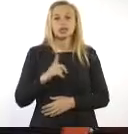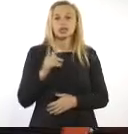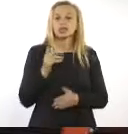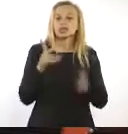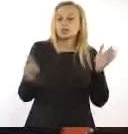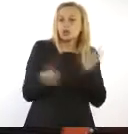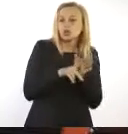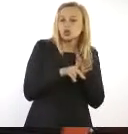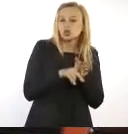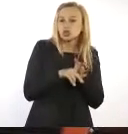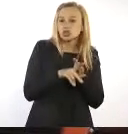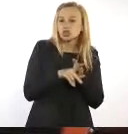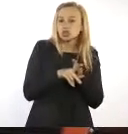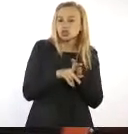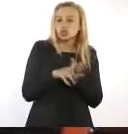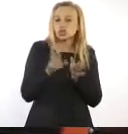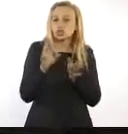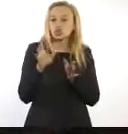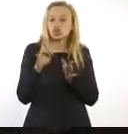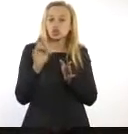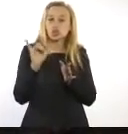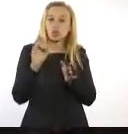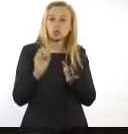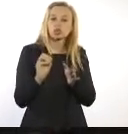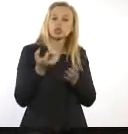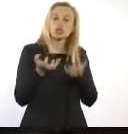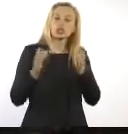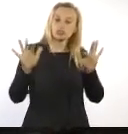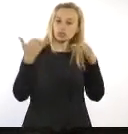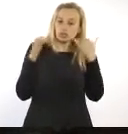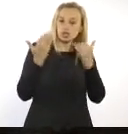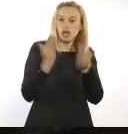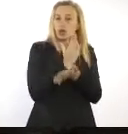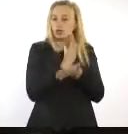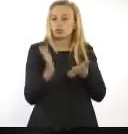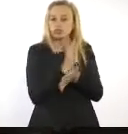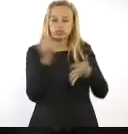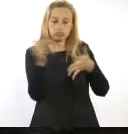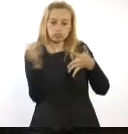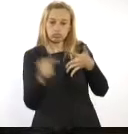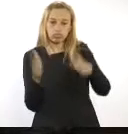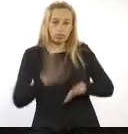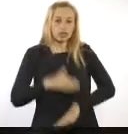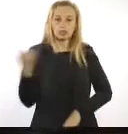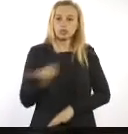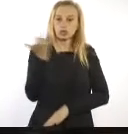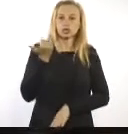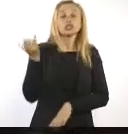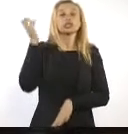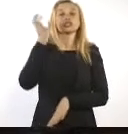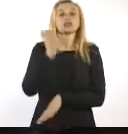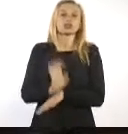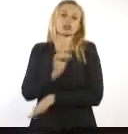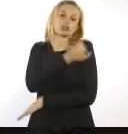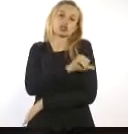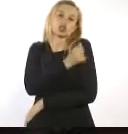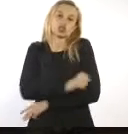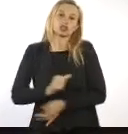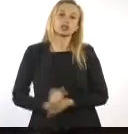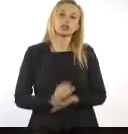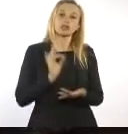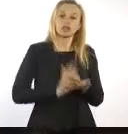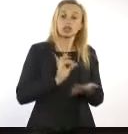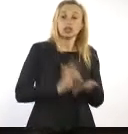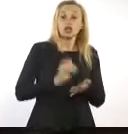elevando essa alíquota do drone, mas eu queria chamar a atenção para um dos aspectos mais importantes do drone no Rio de Janeiro, que é, na verdade, o